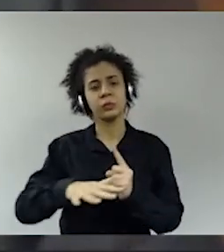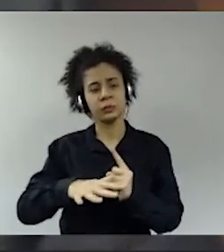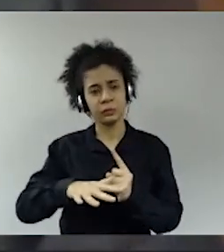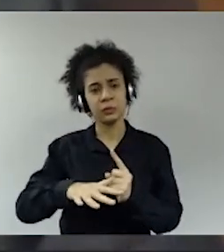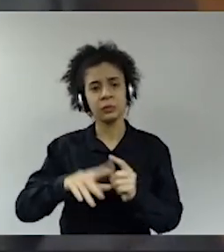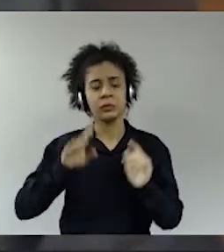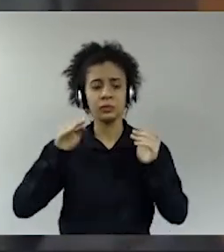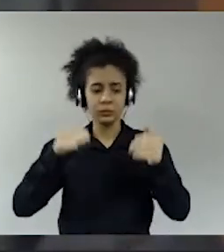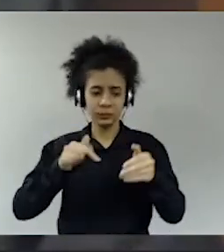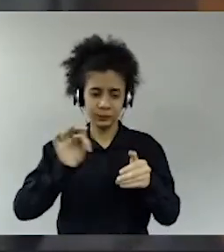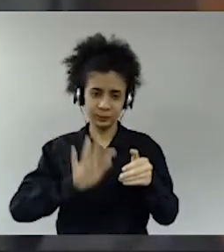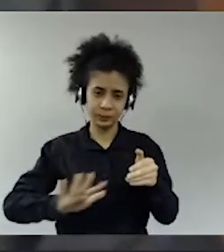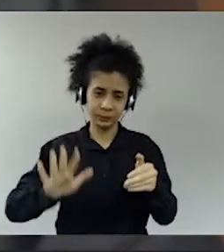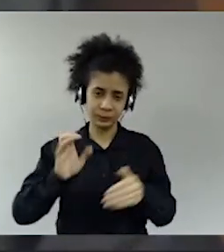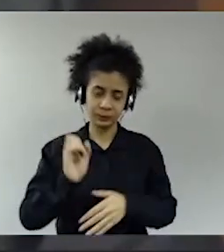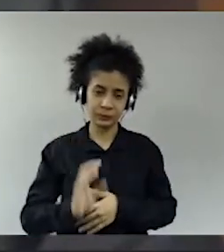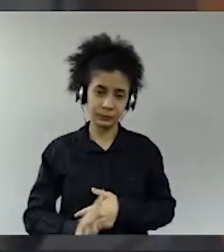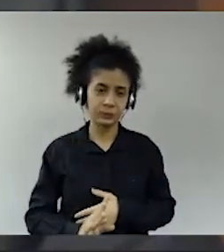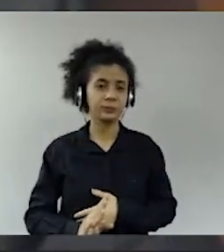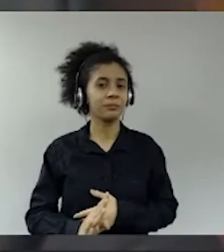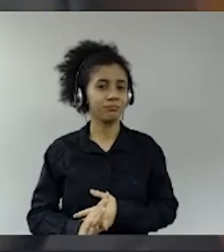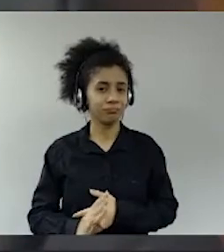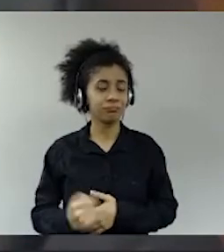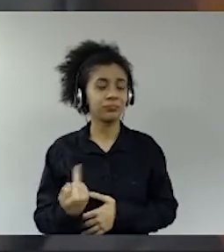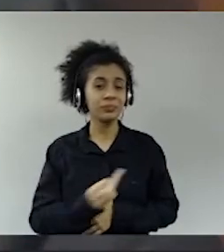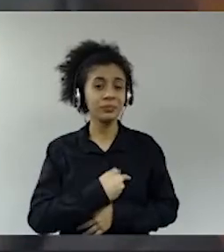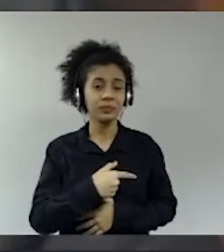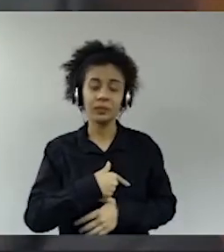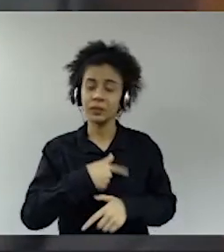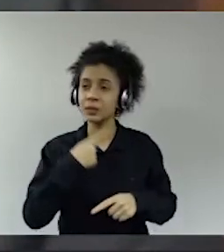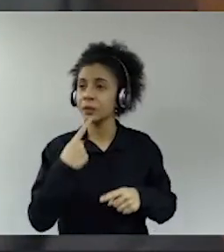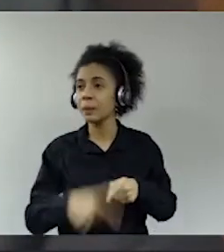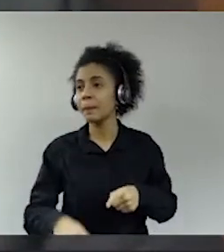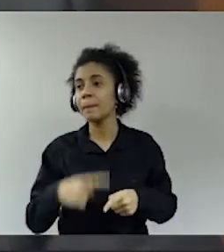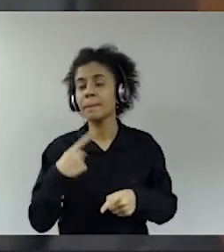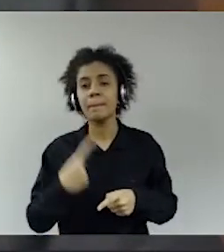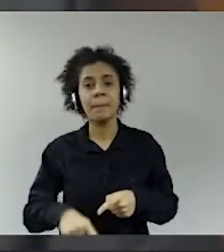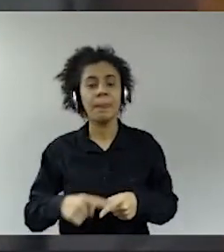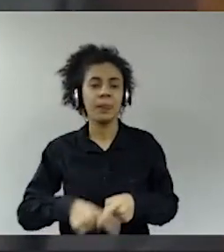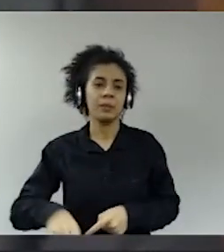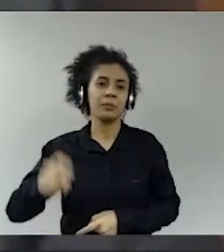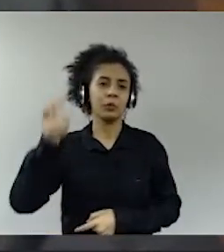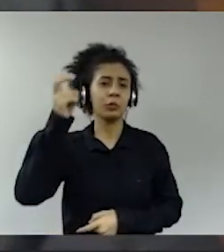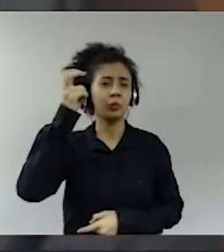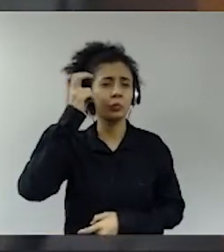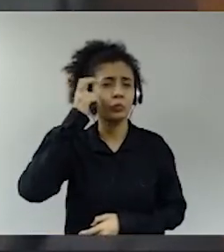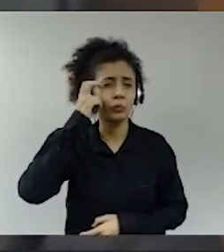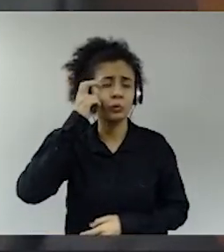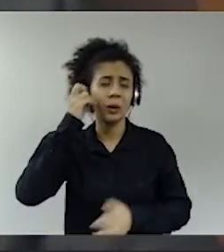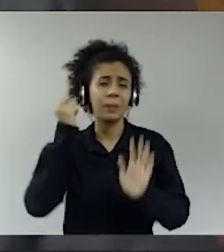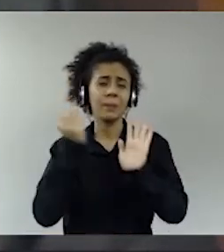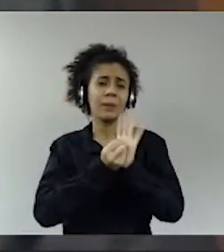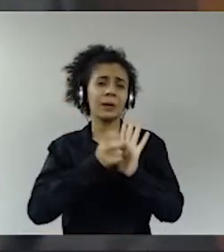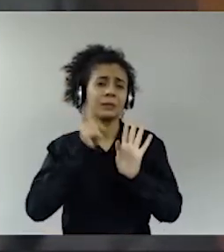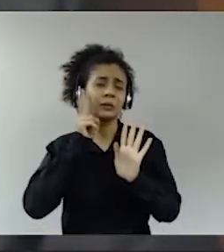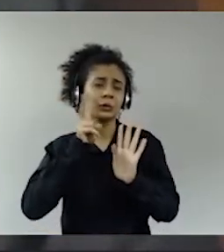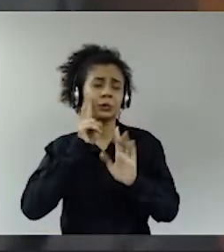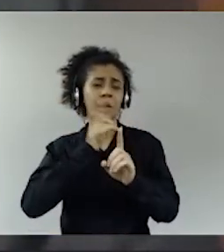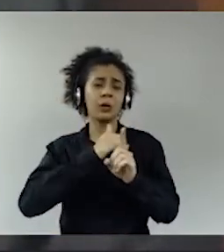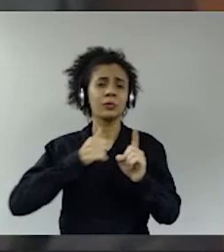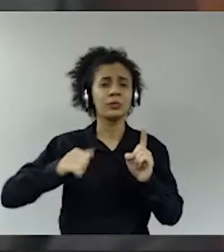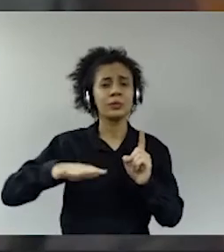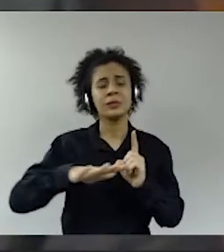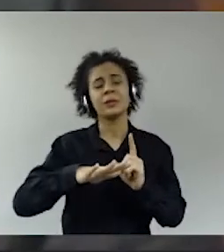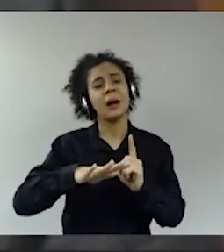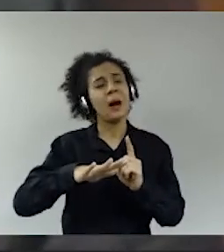no âmbito da Federação Brasileira. E nós temos problemas culturais, históricos, sociais,